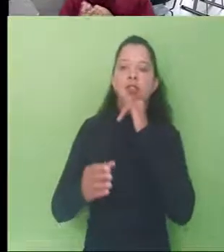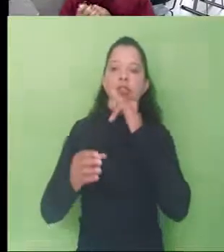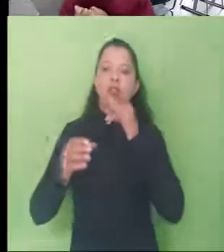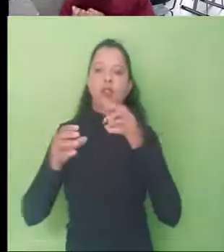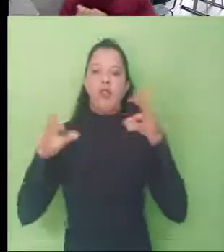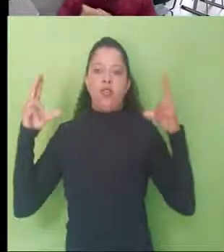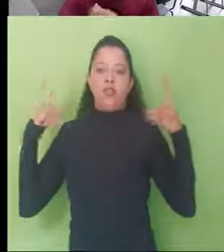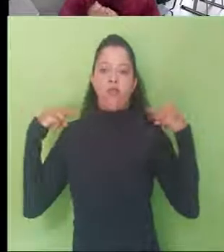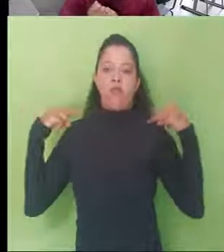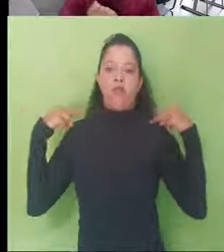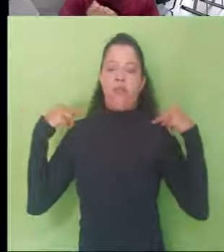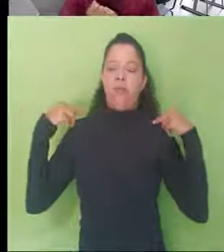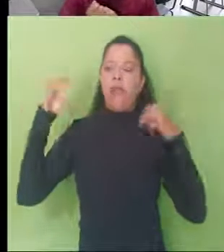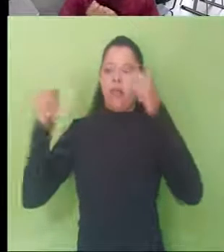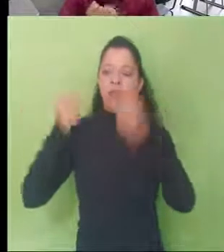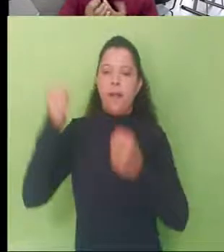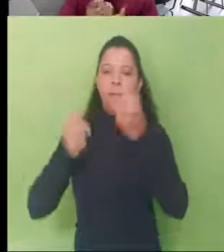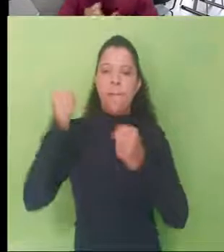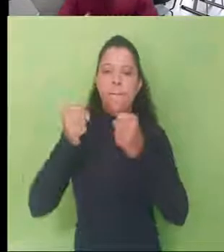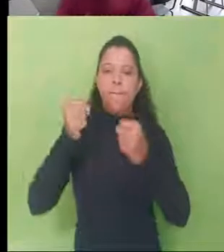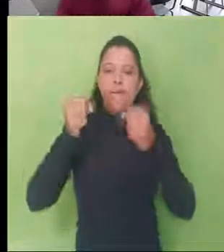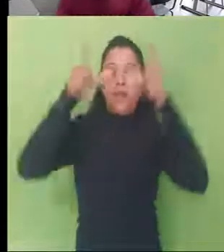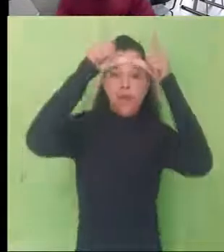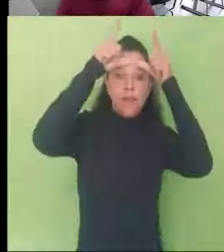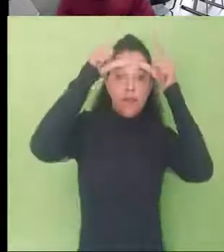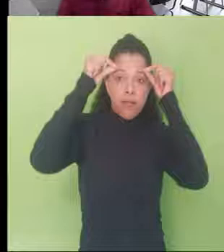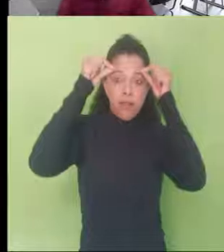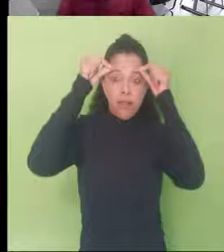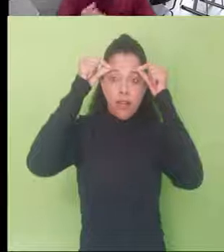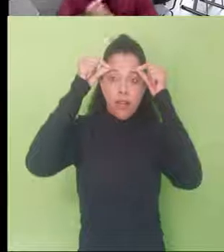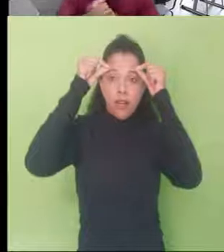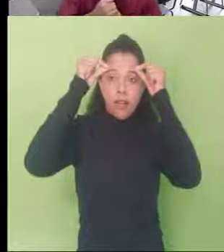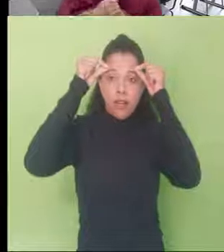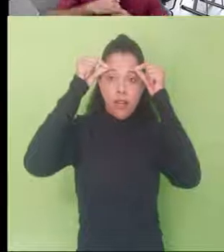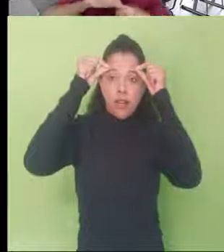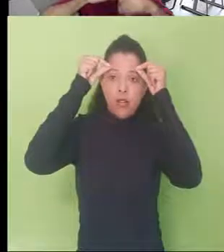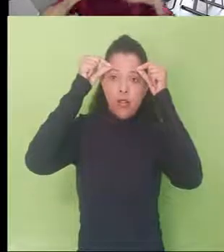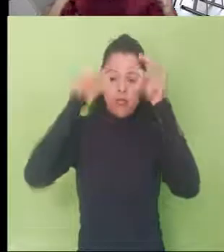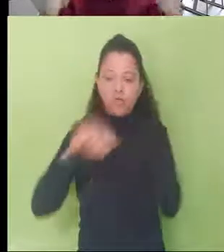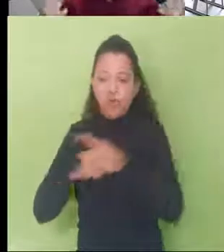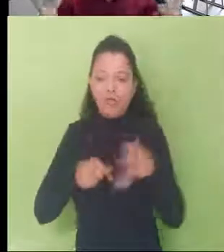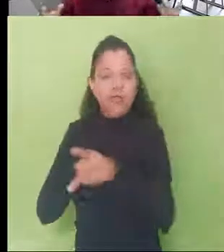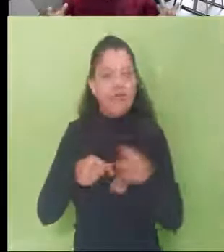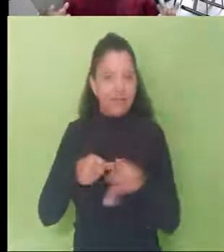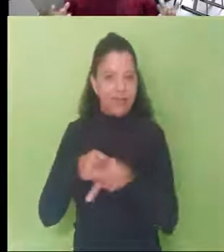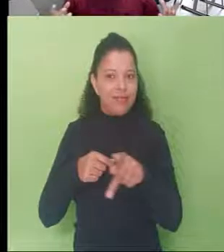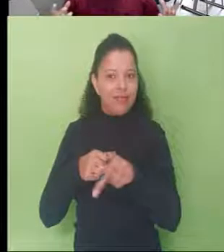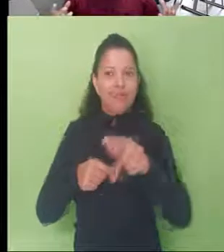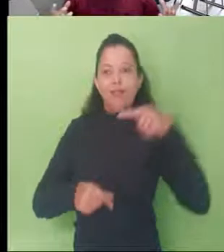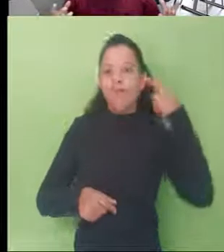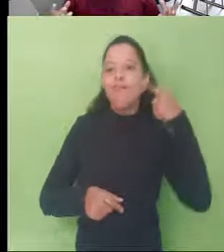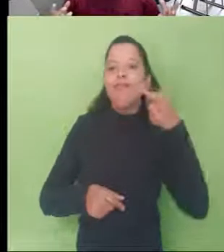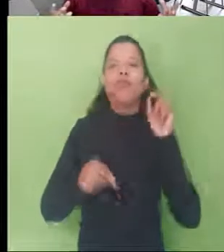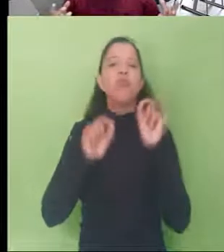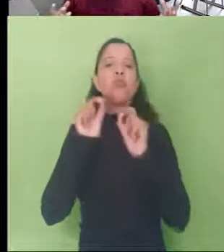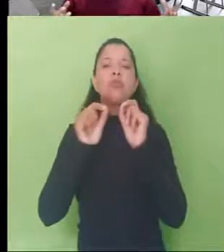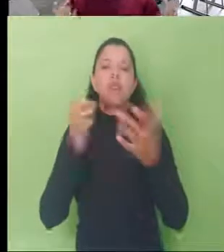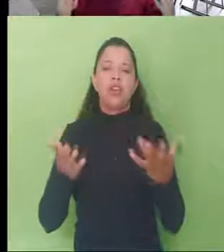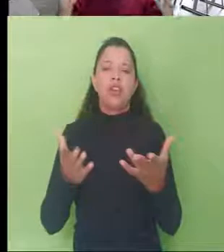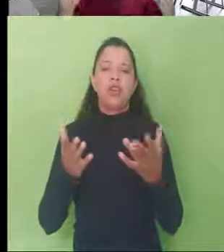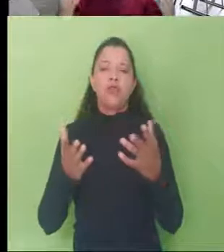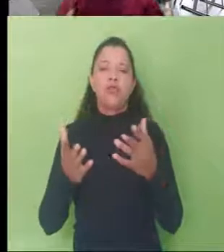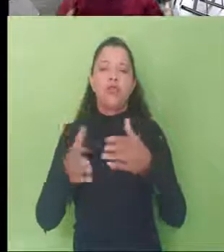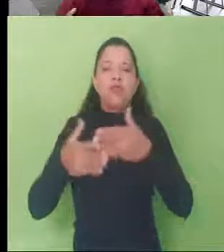Sendo professor? Sendo advogado? Sendo o quê?